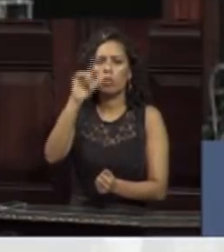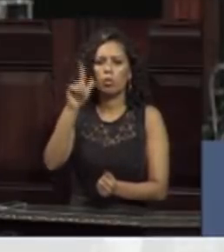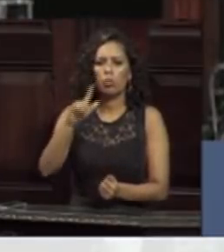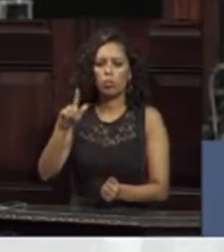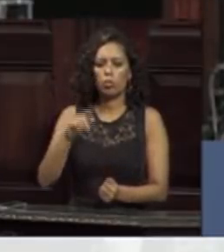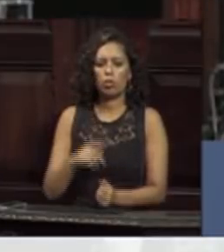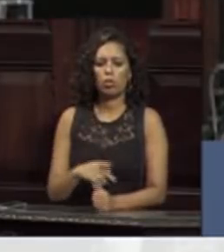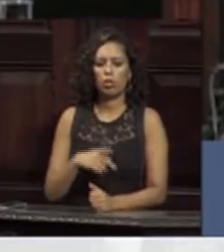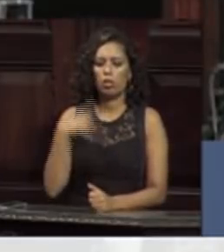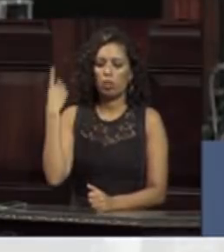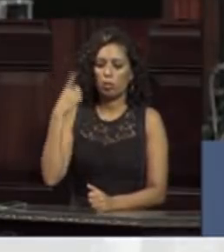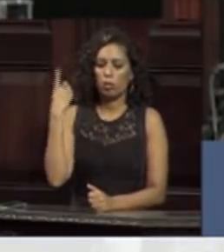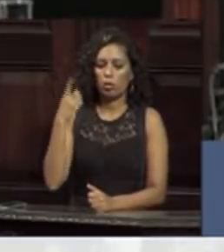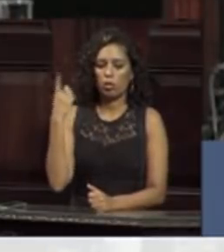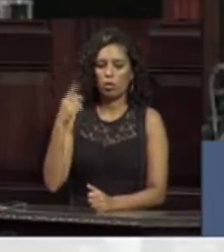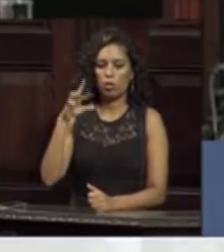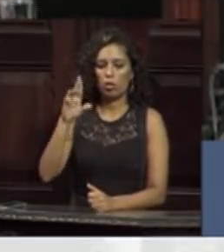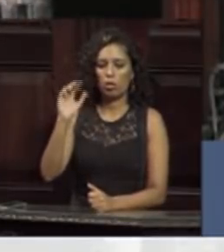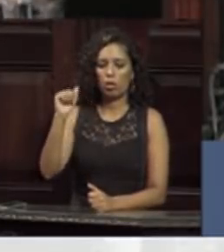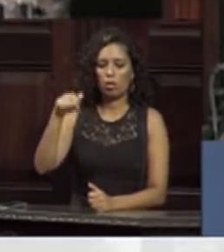Rangel.